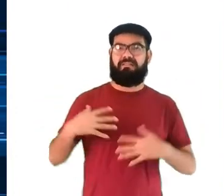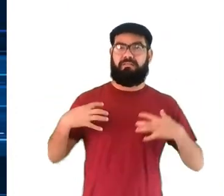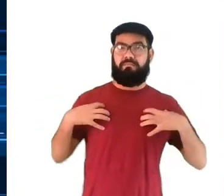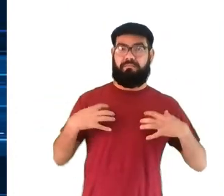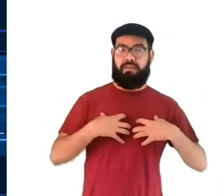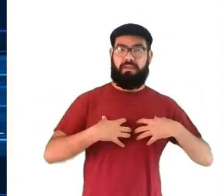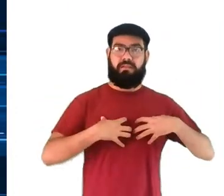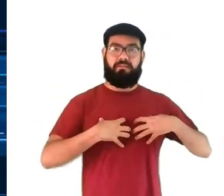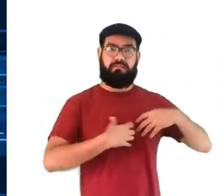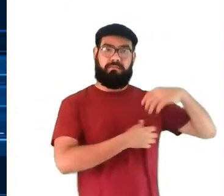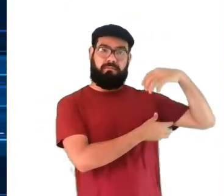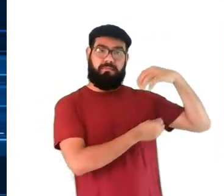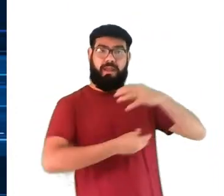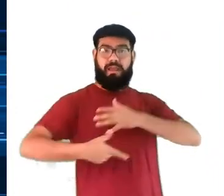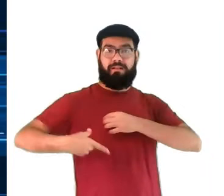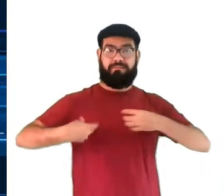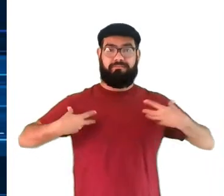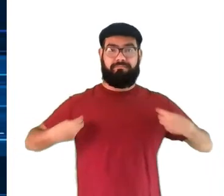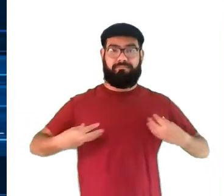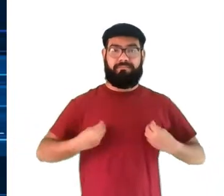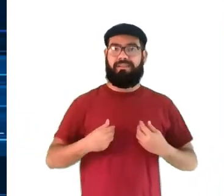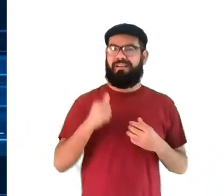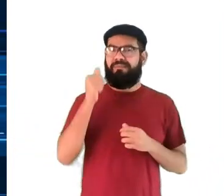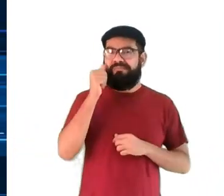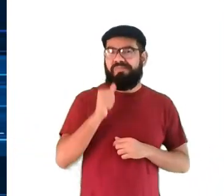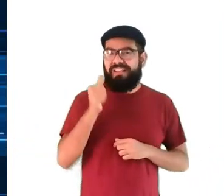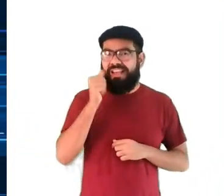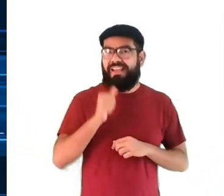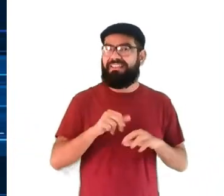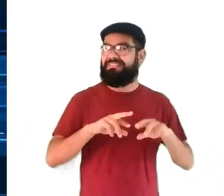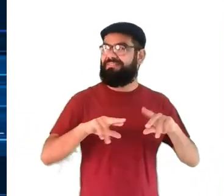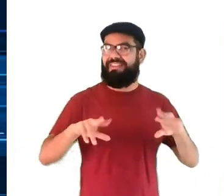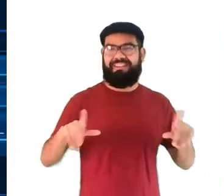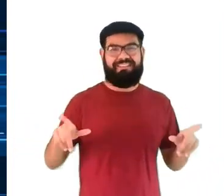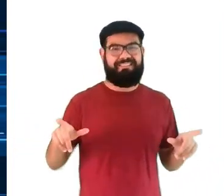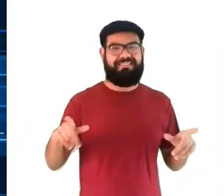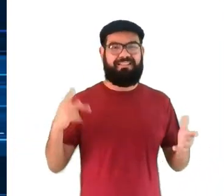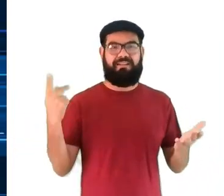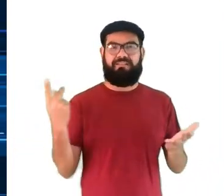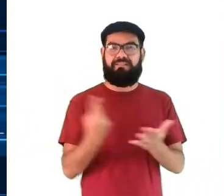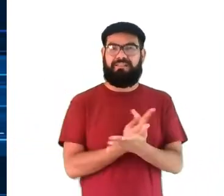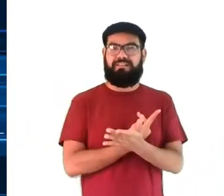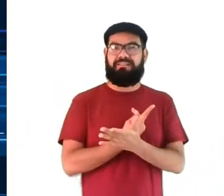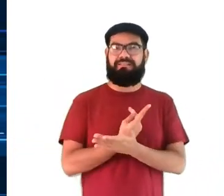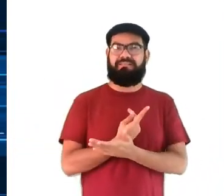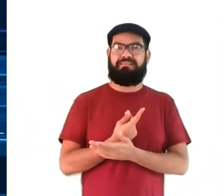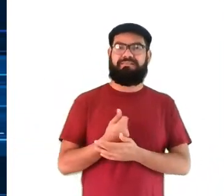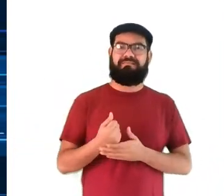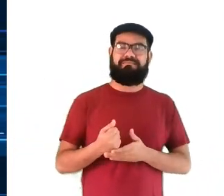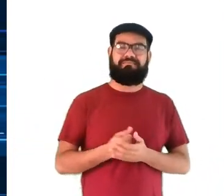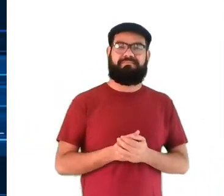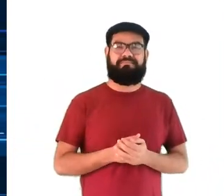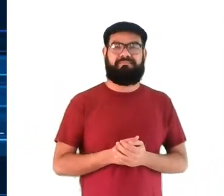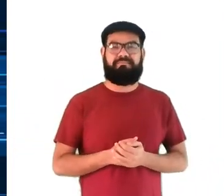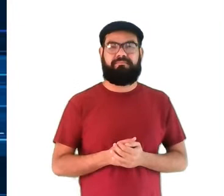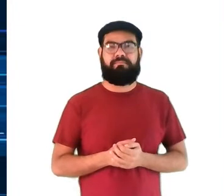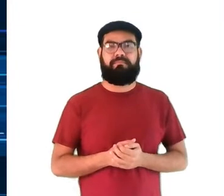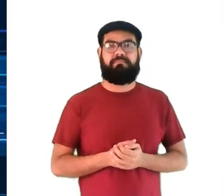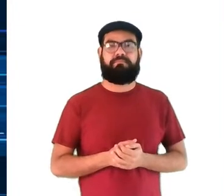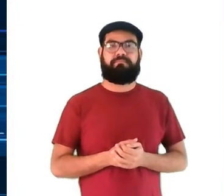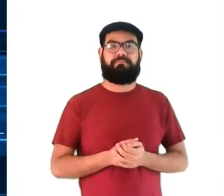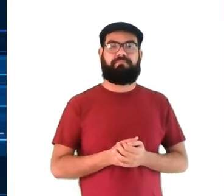Na mulher já é diferente, né? Quando acontece já é meio que estranho. Bom, eu queria